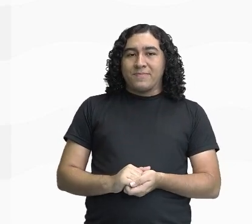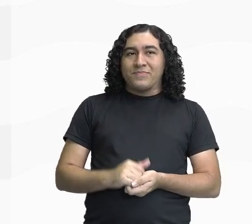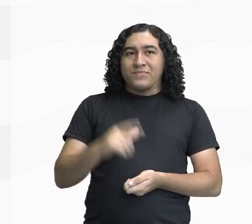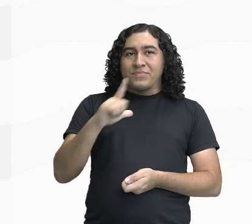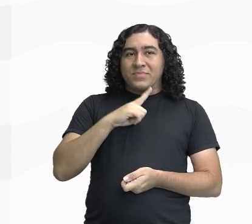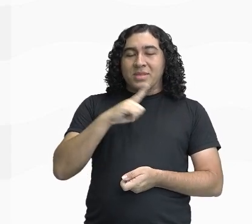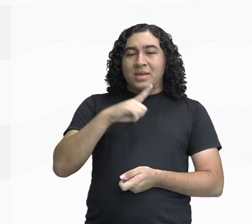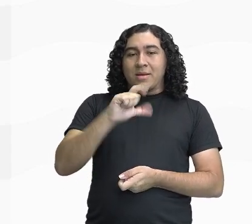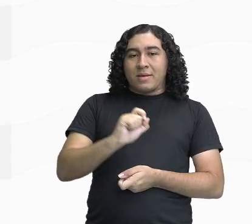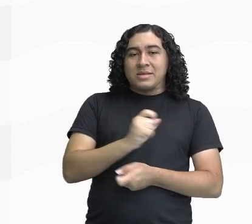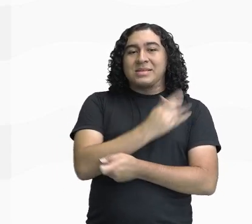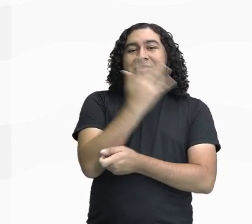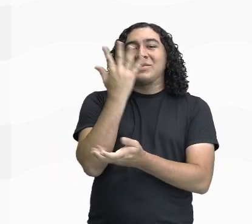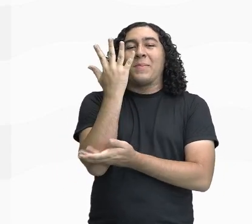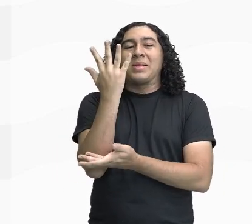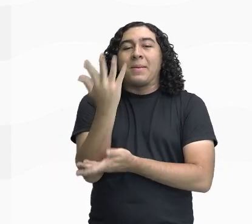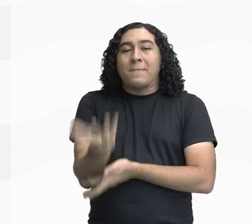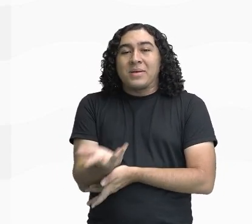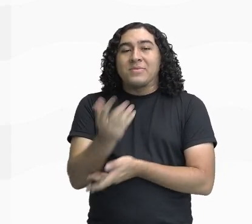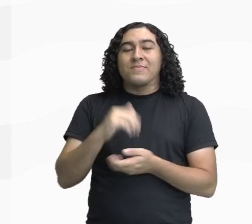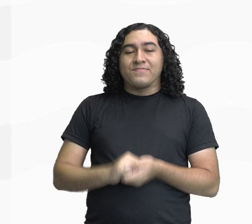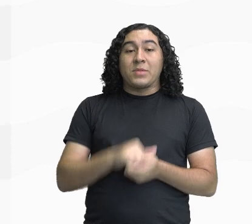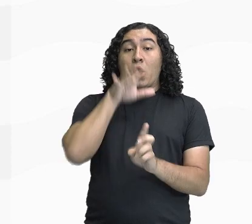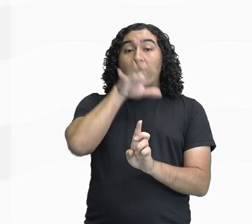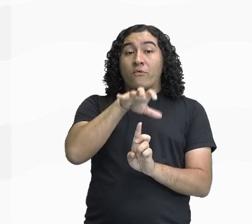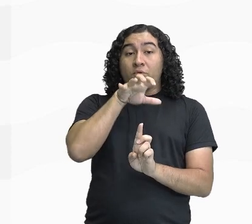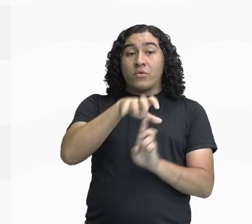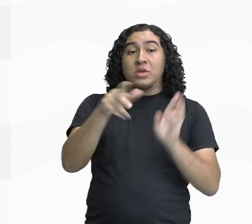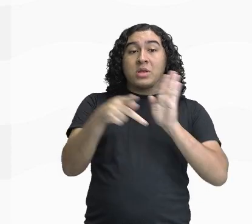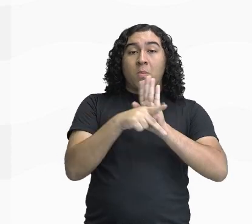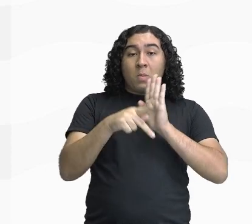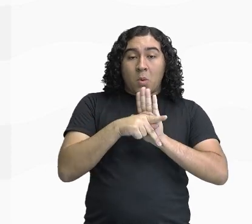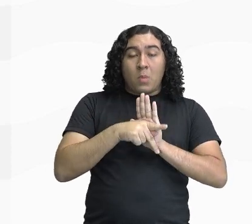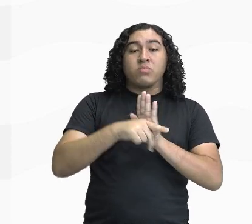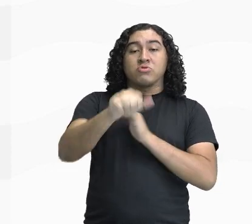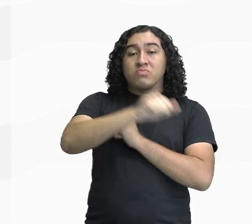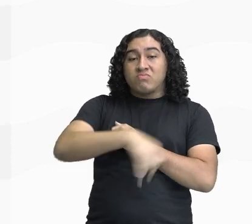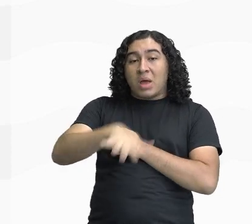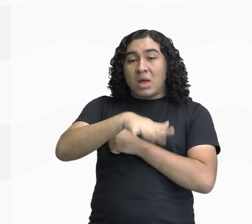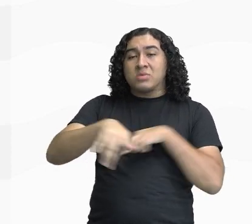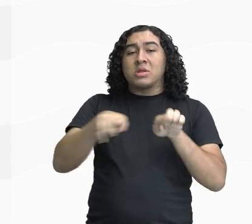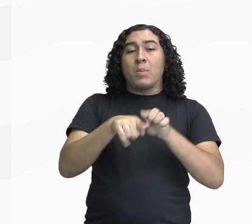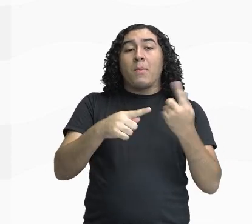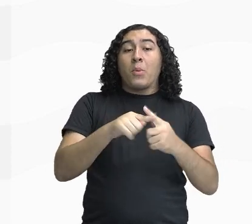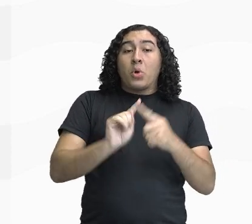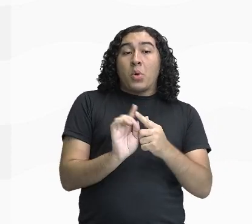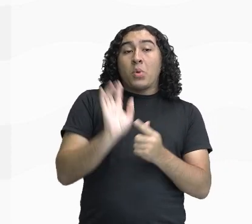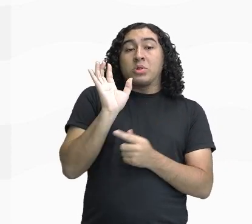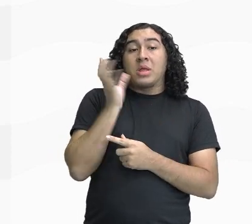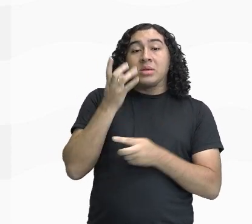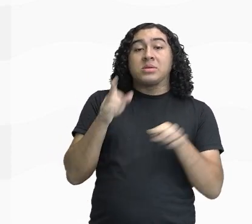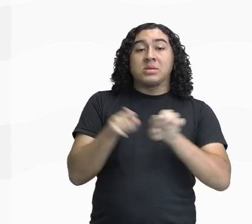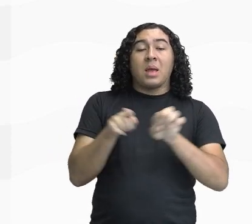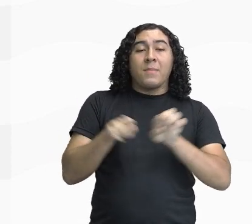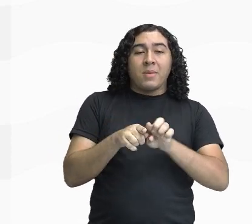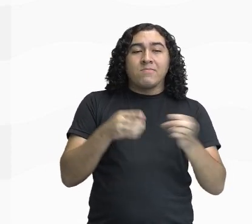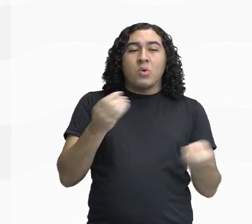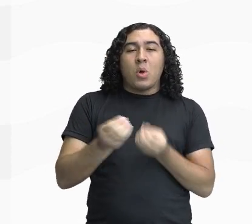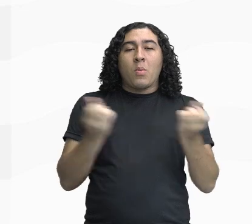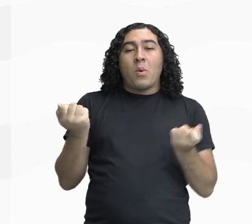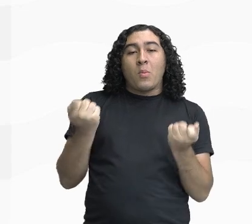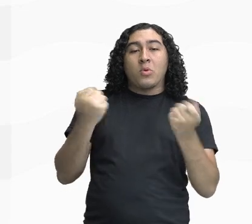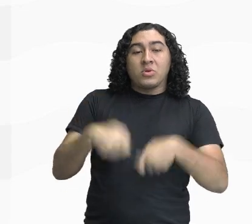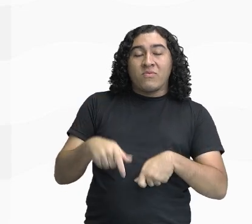sobre desmatamento, impactos ambientais, causas do desmatamento, medidas para conter